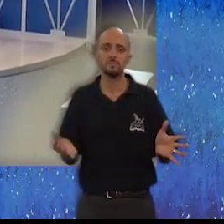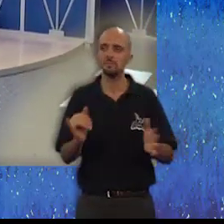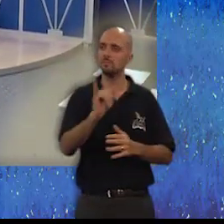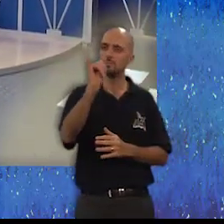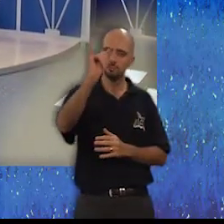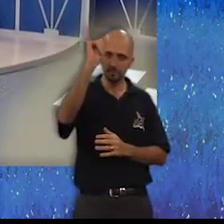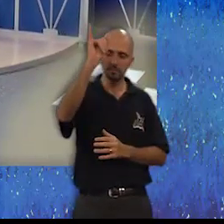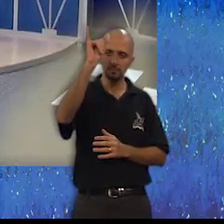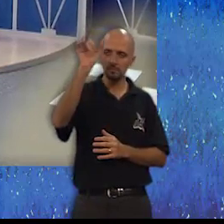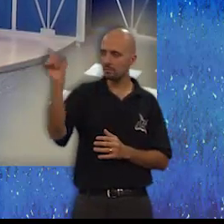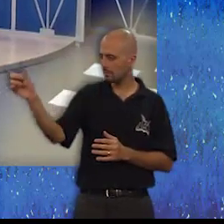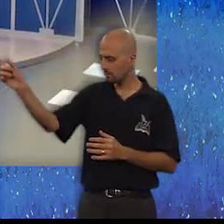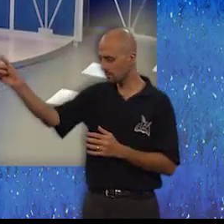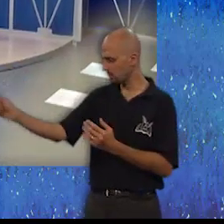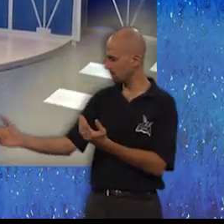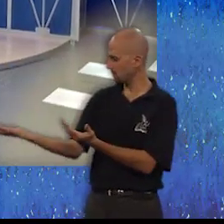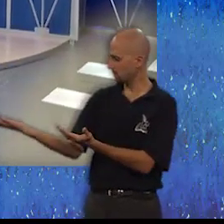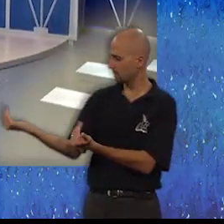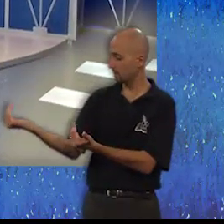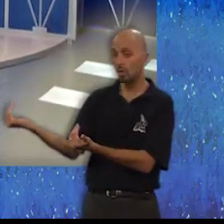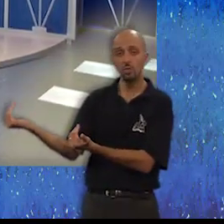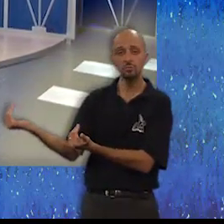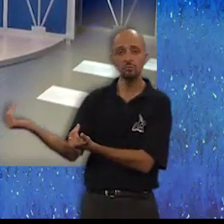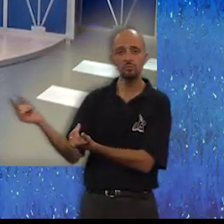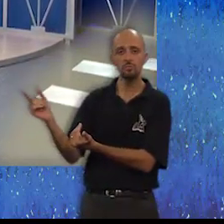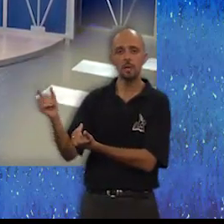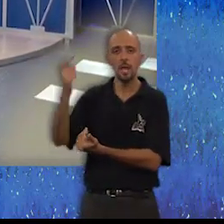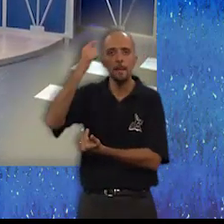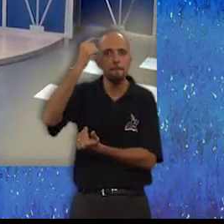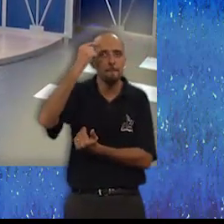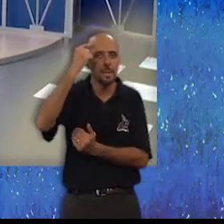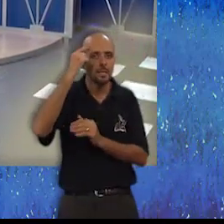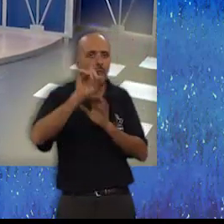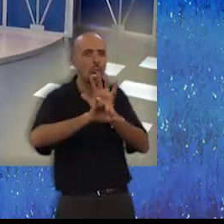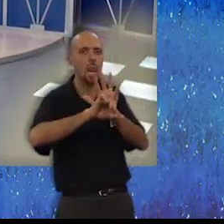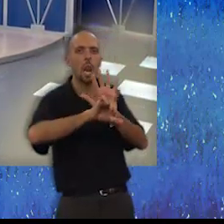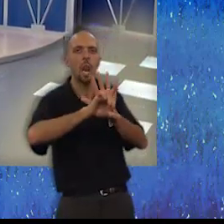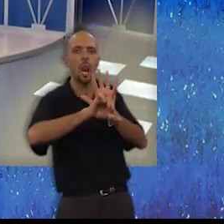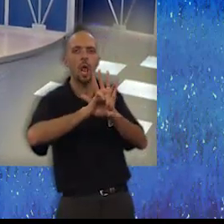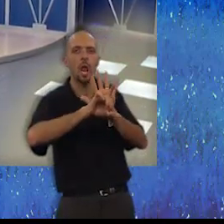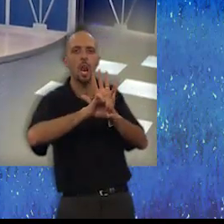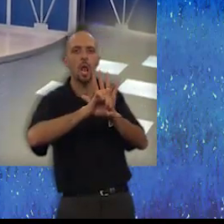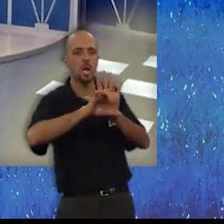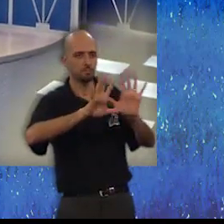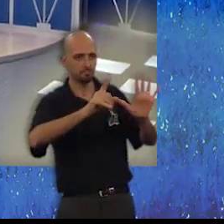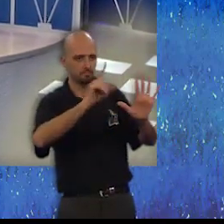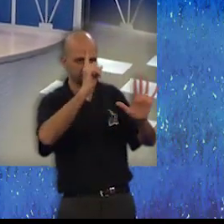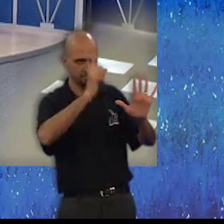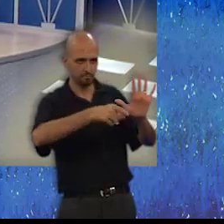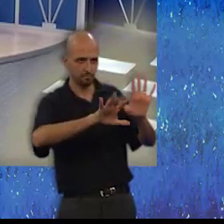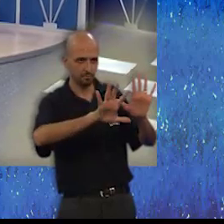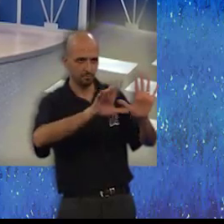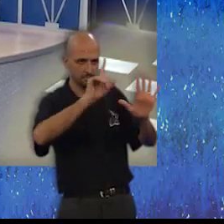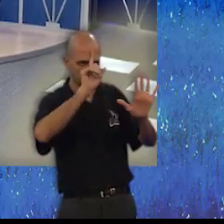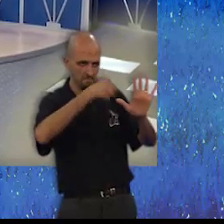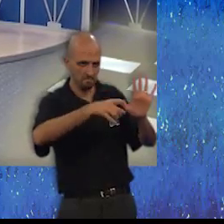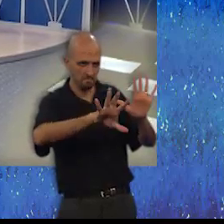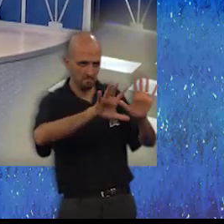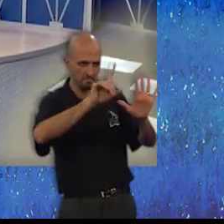mandamentos. Esse jovem, ele estava focado na lei, mas faltava o relacionamento com